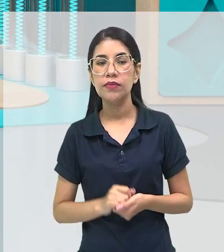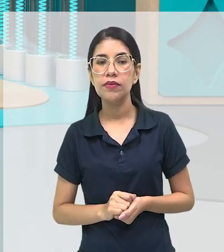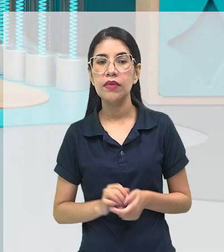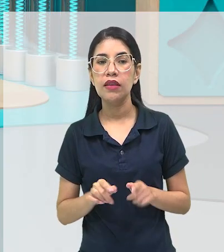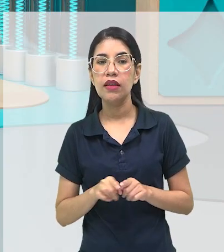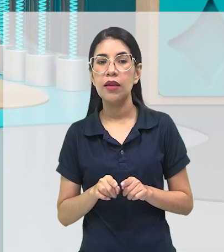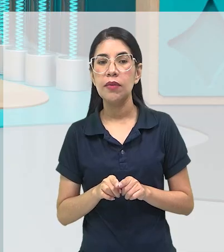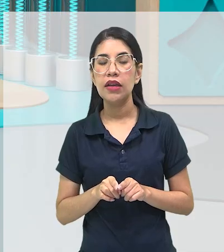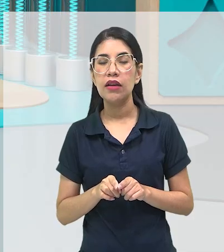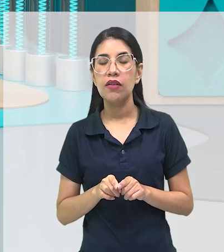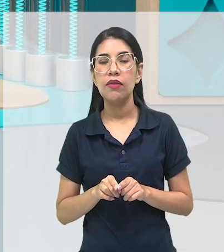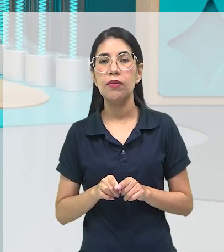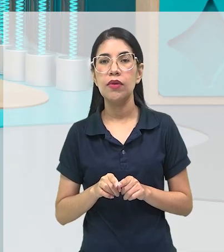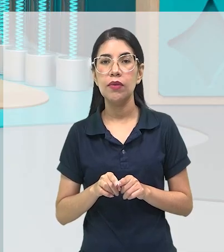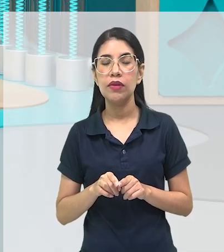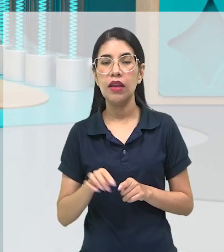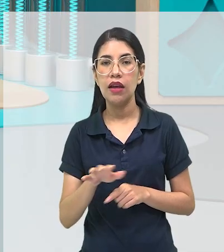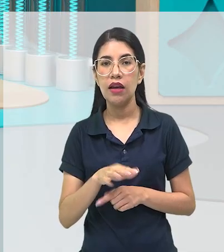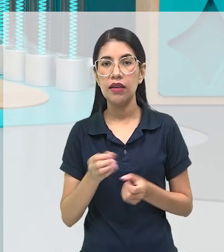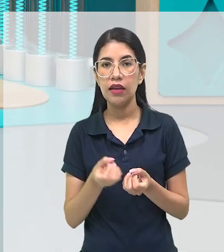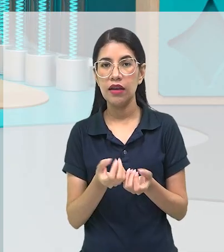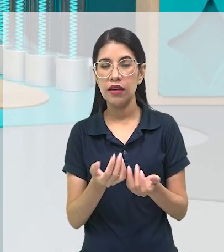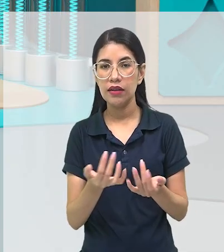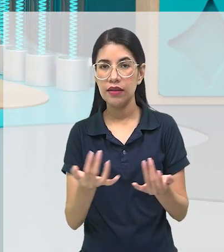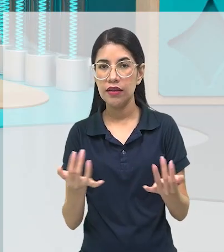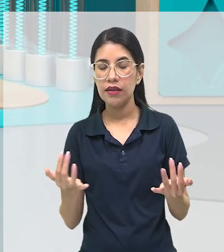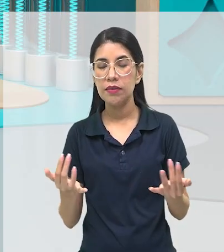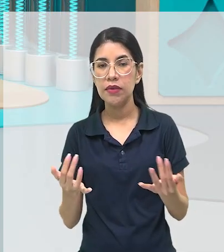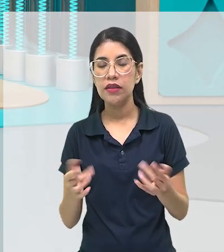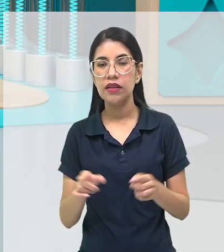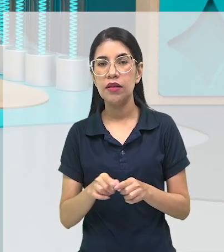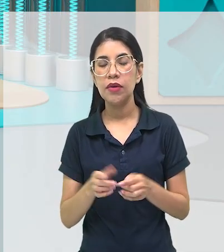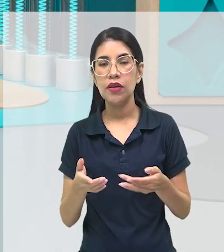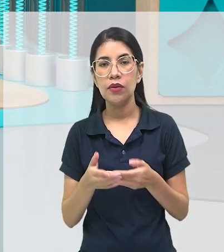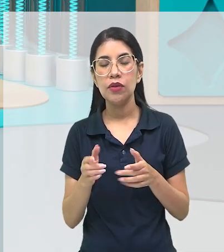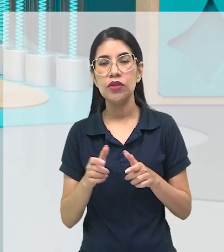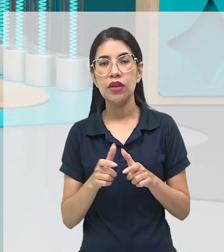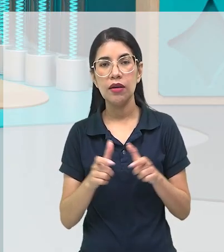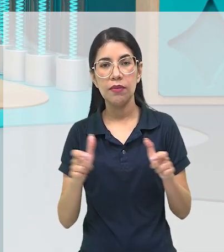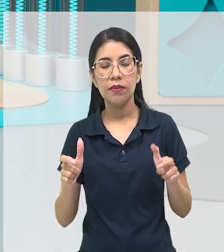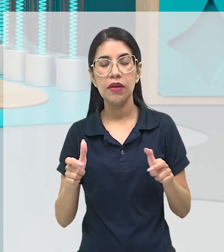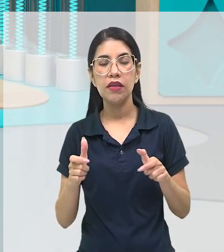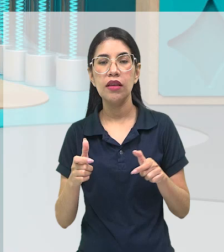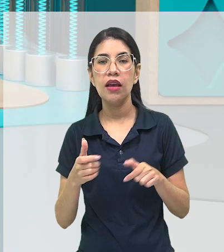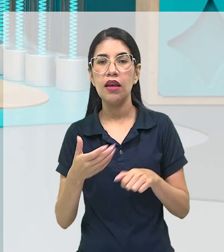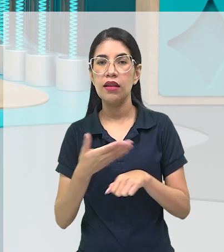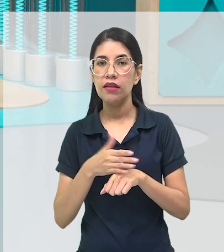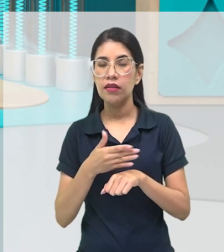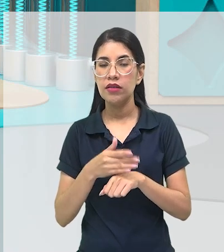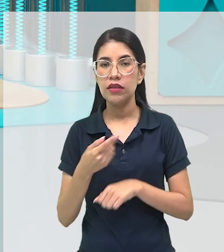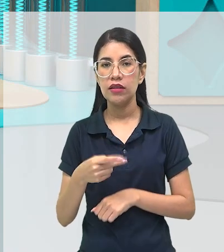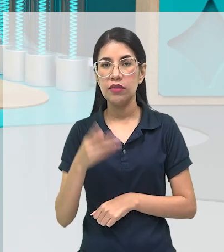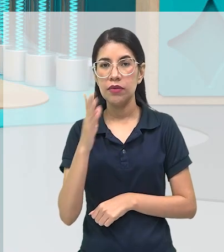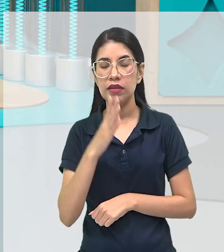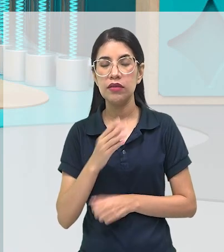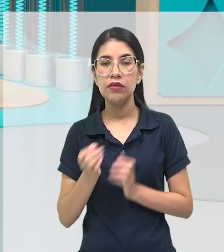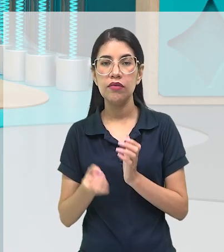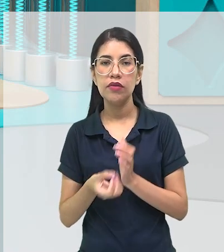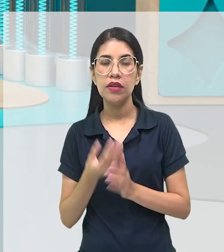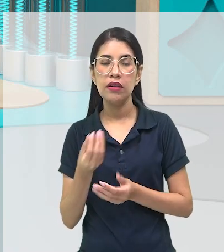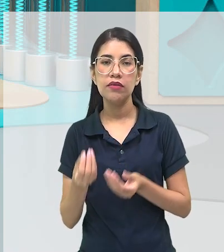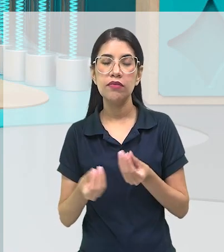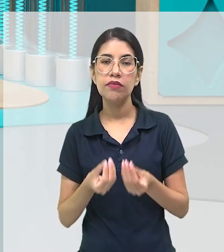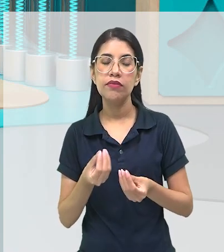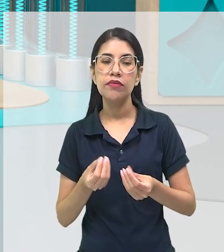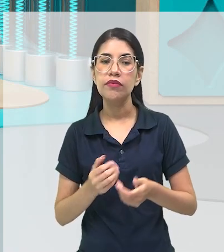hóquei sobre a grama, que no Brasil tem crescido um pouco, tá bom? Um pouco da origem aí do hóquei, né, para a